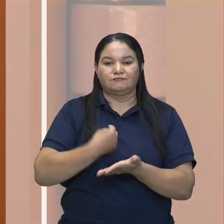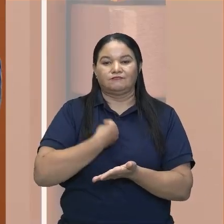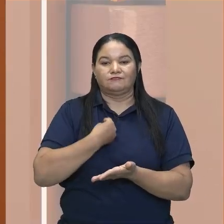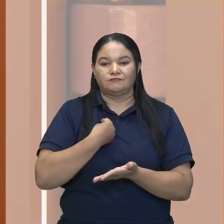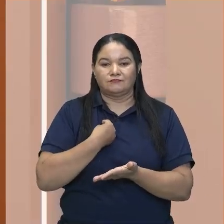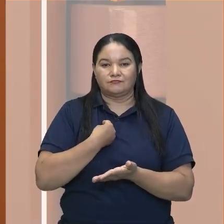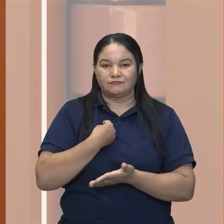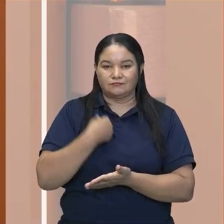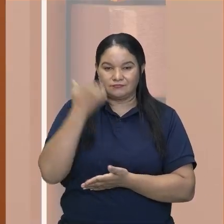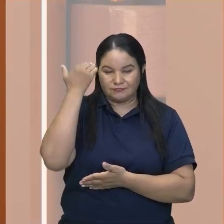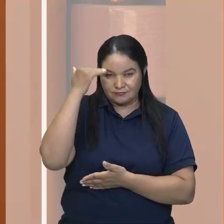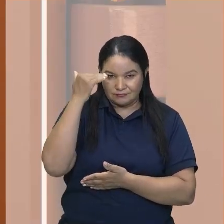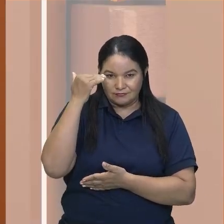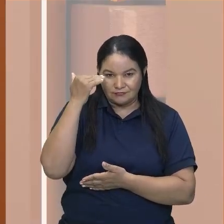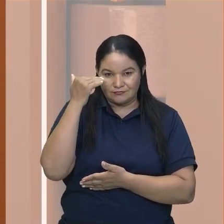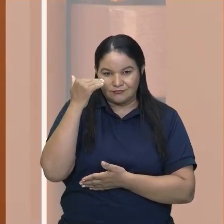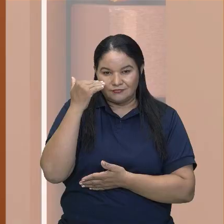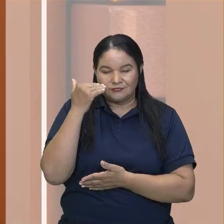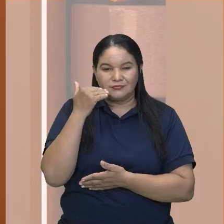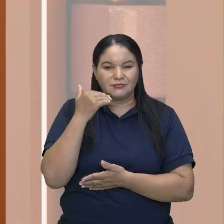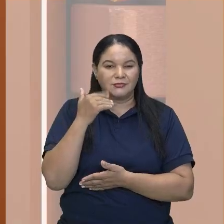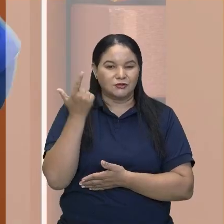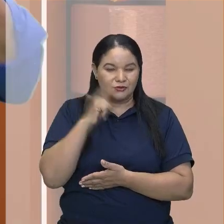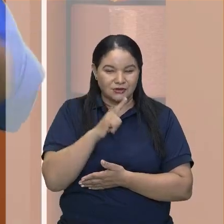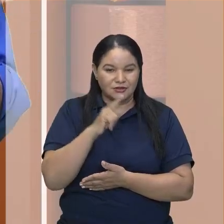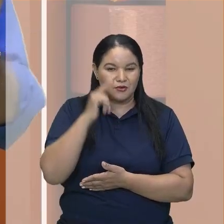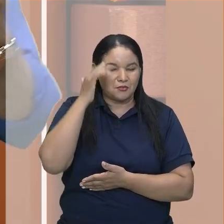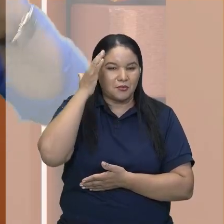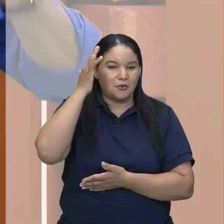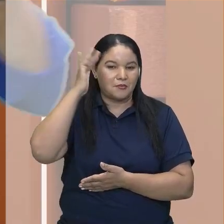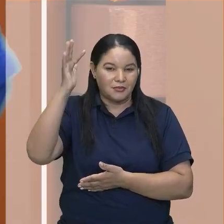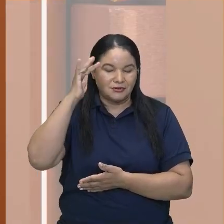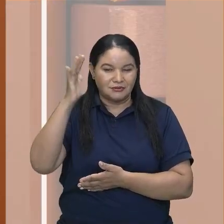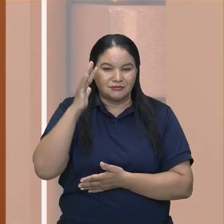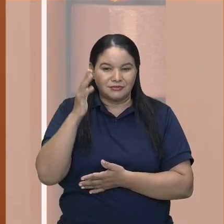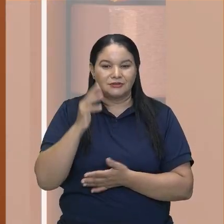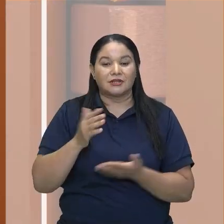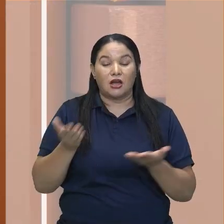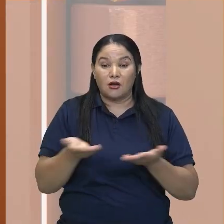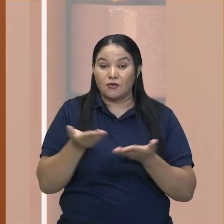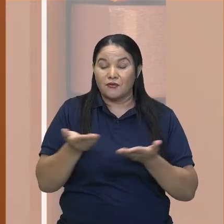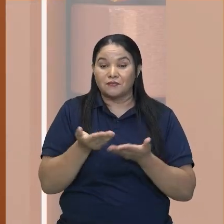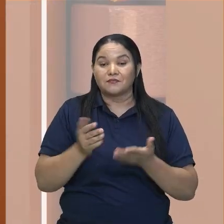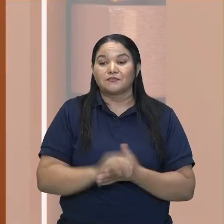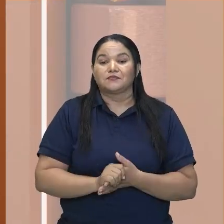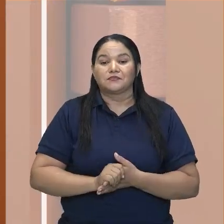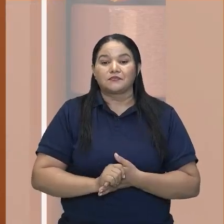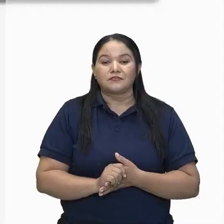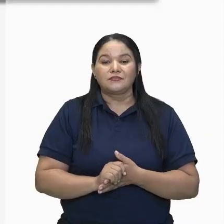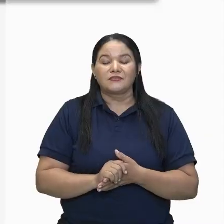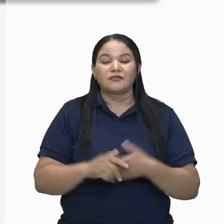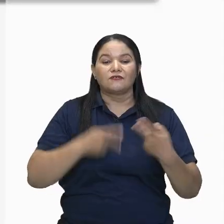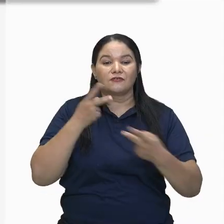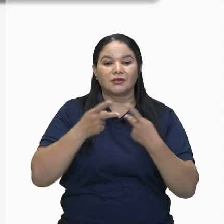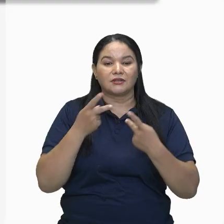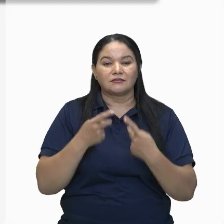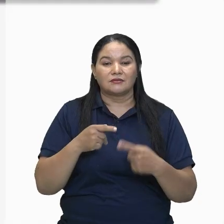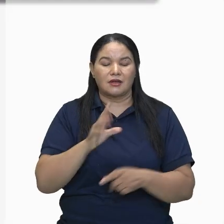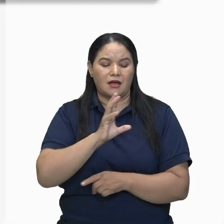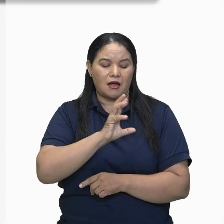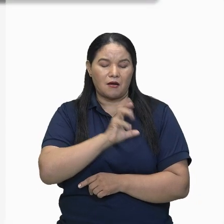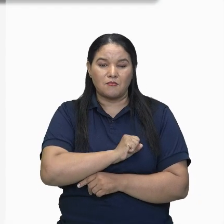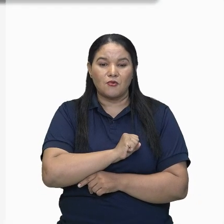aqui? Conseguiram acompanhar esse pensamento aí? E aí eu finalizo falando da ideia de amor fati, né,